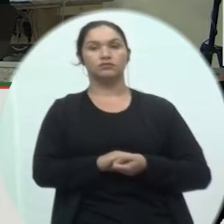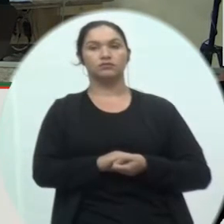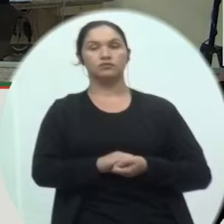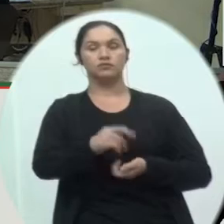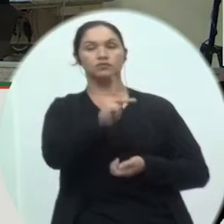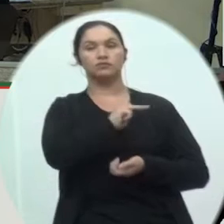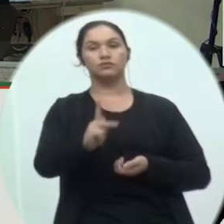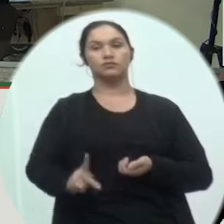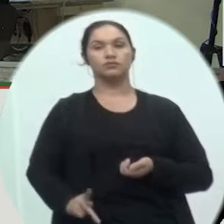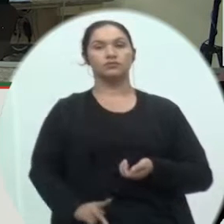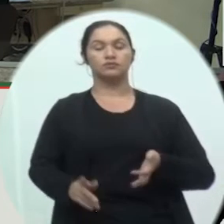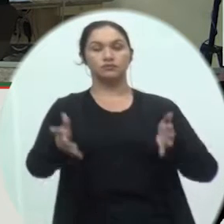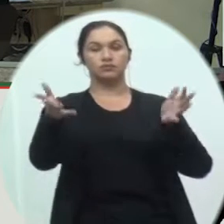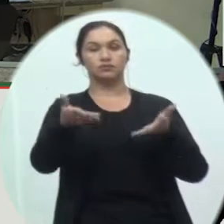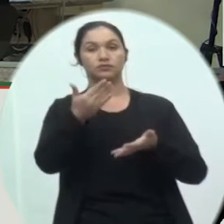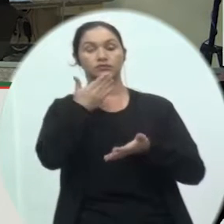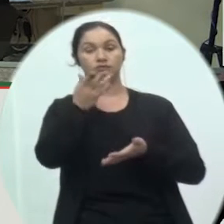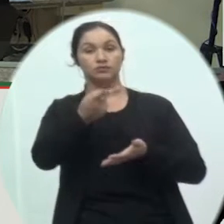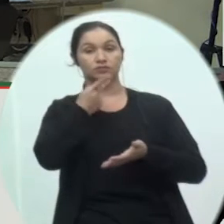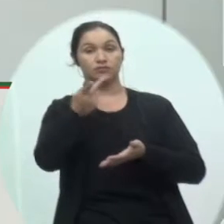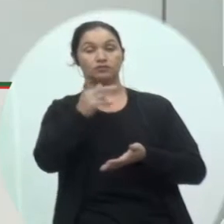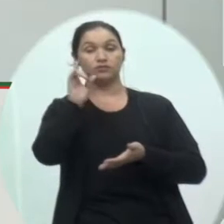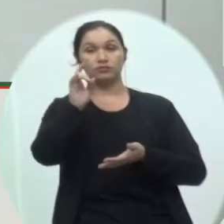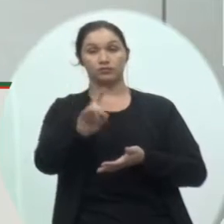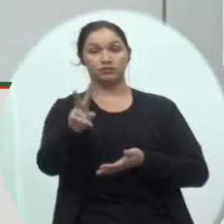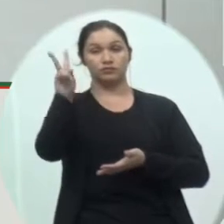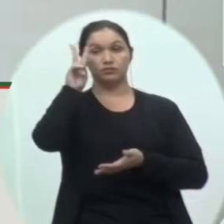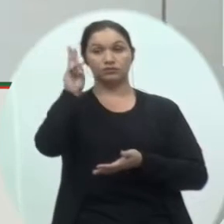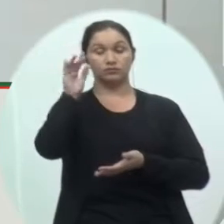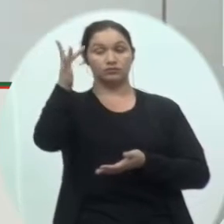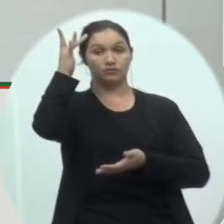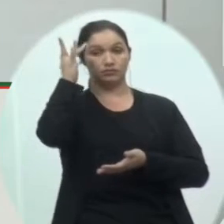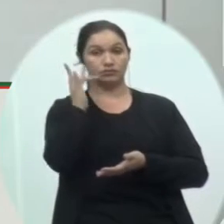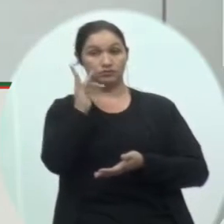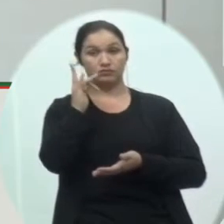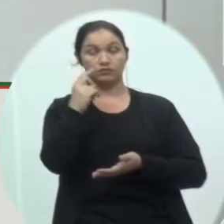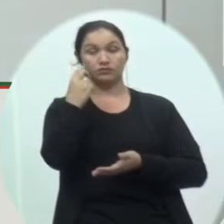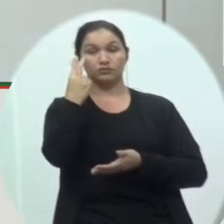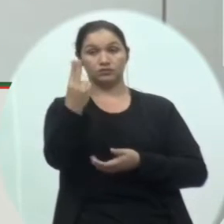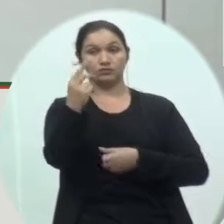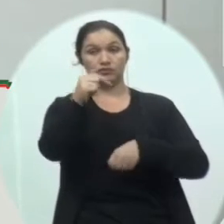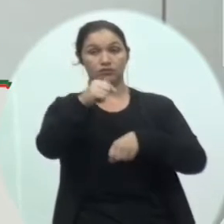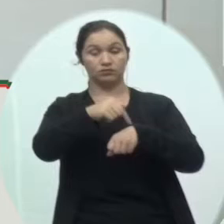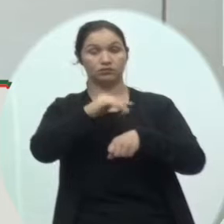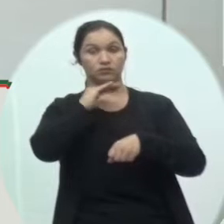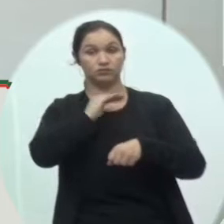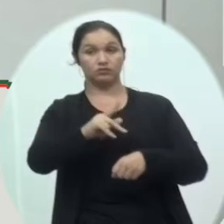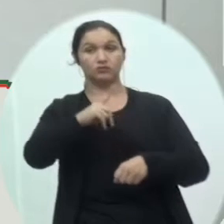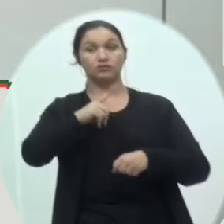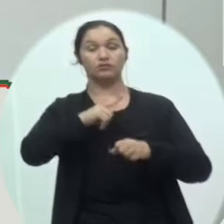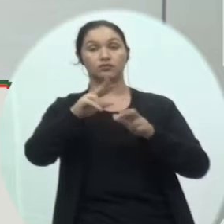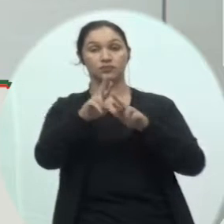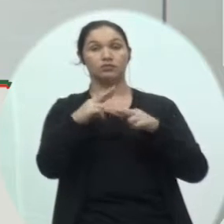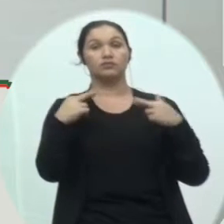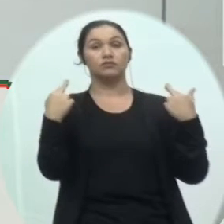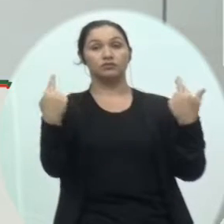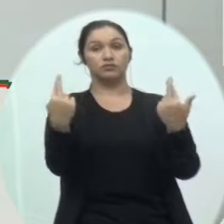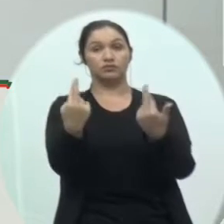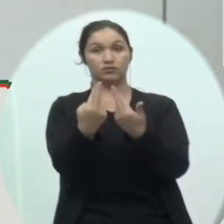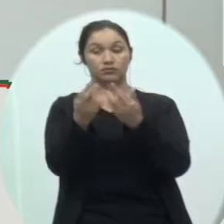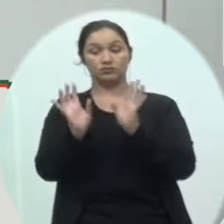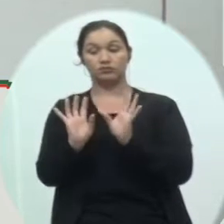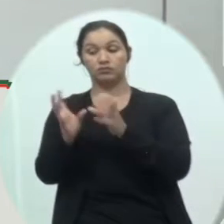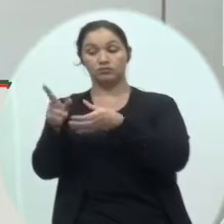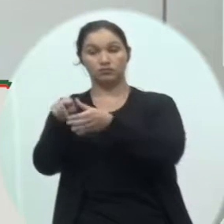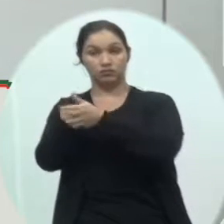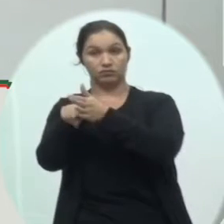Senhor presidente, essa questão de ordem é só para lembrar que amanhã às 14 horas nós temos mais uma sessão ordinária da comissão de